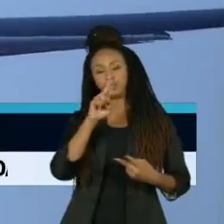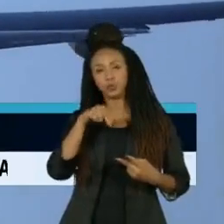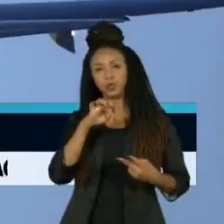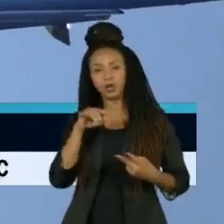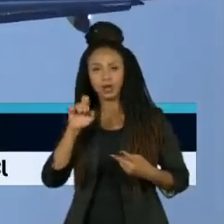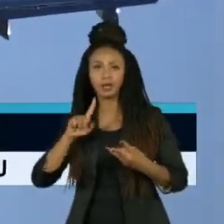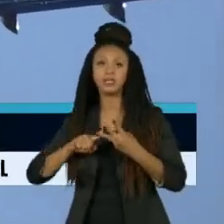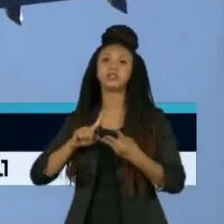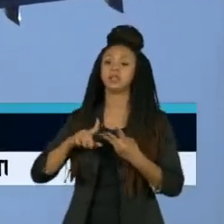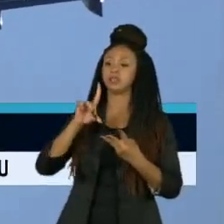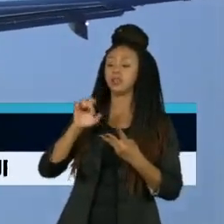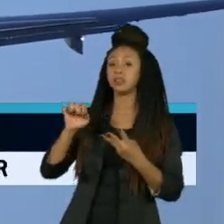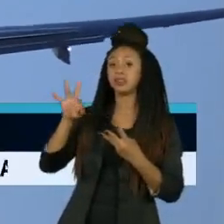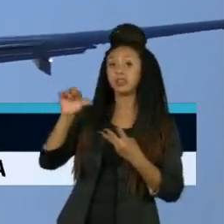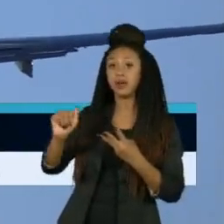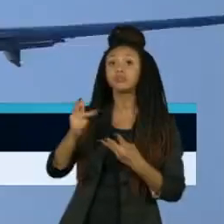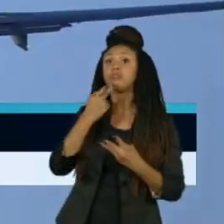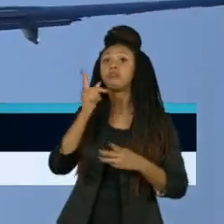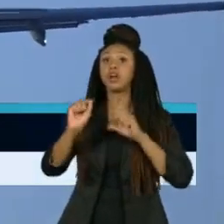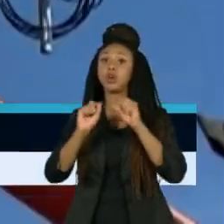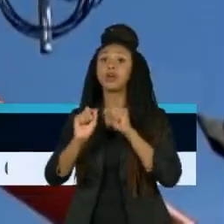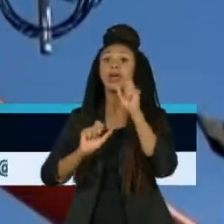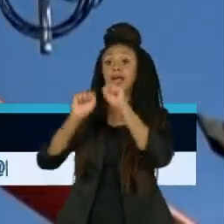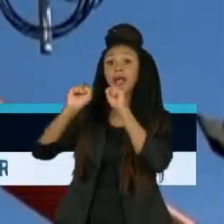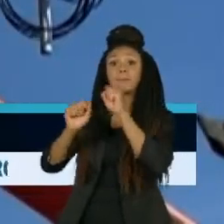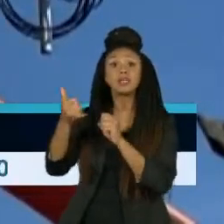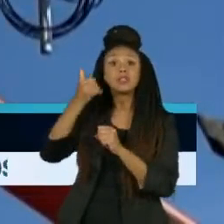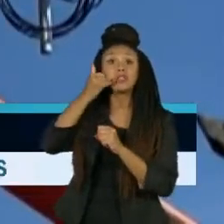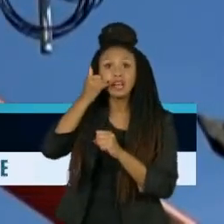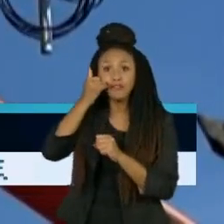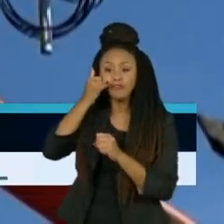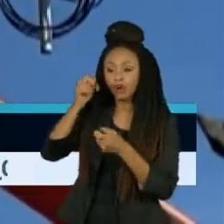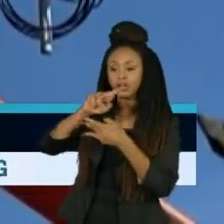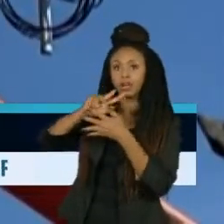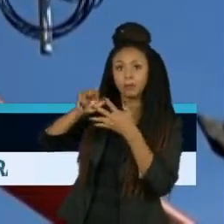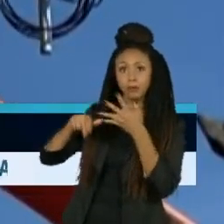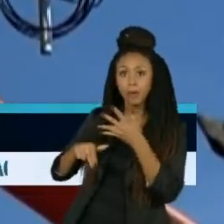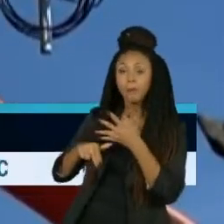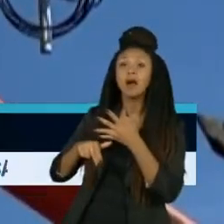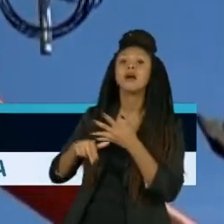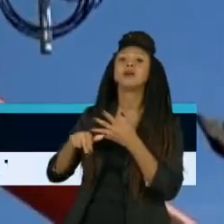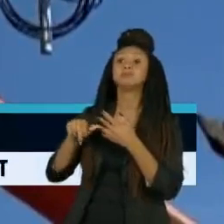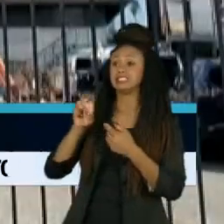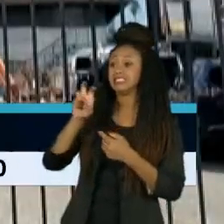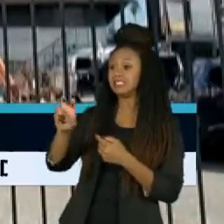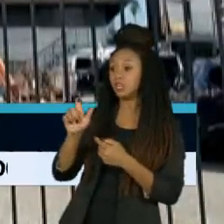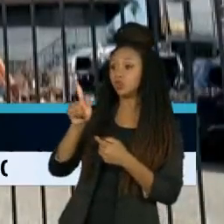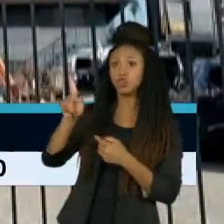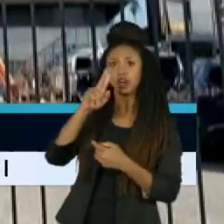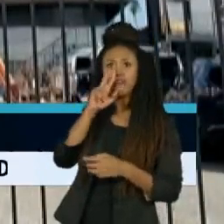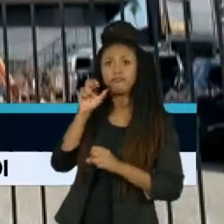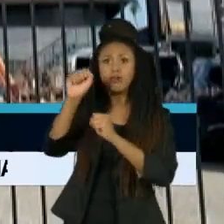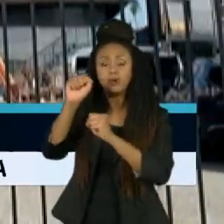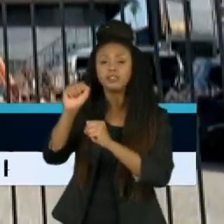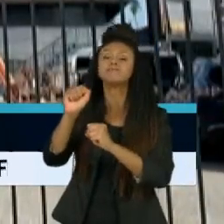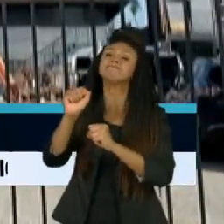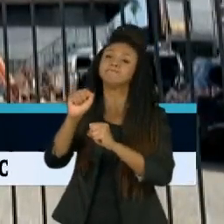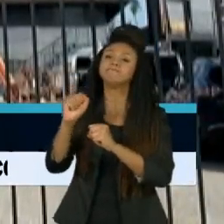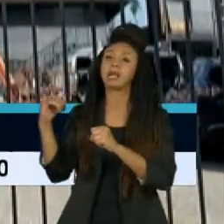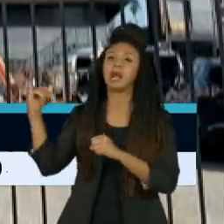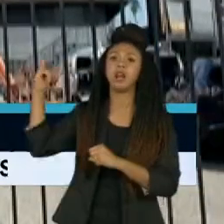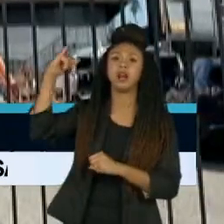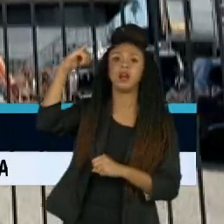advertiram os responsáveis pelas empresas de telefonia verizon e e pink que Poderoso o sinal dos 5g